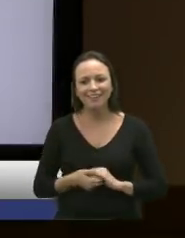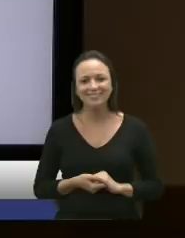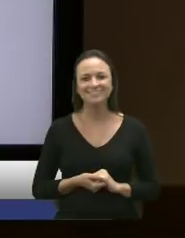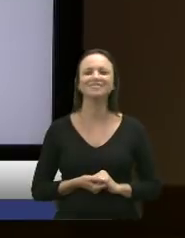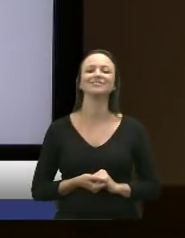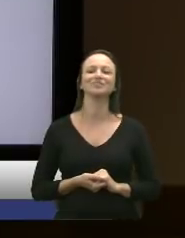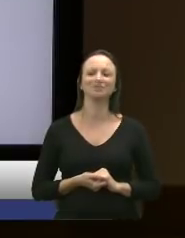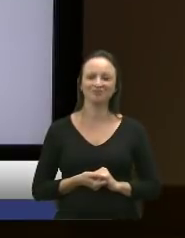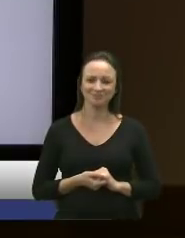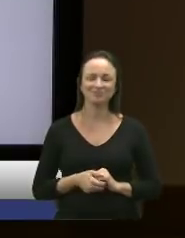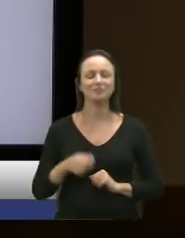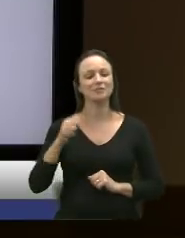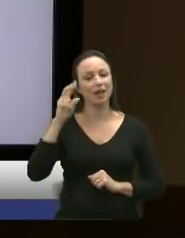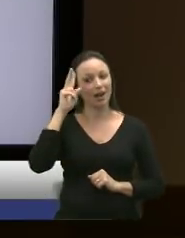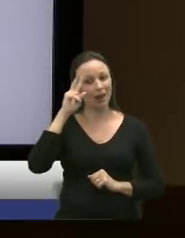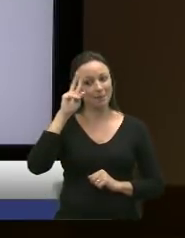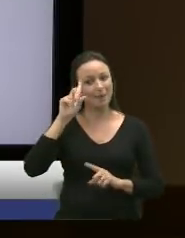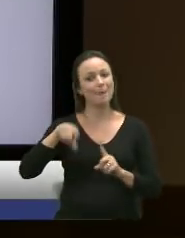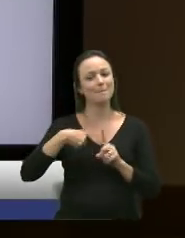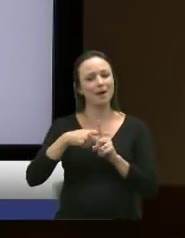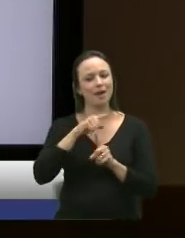Nós deveríamos lembrar mais dessa gente, viu?